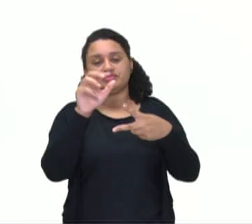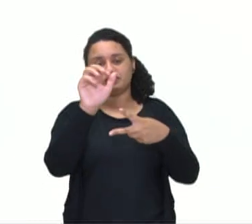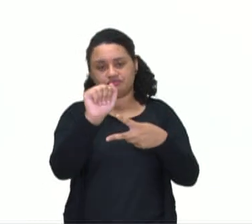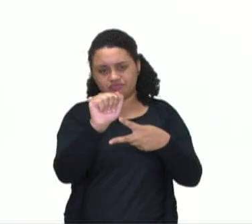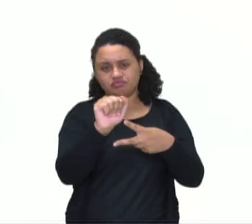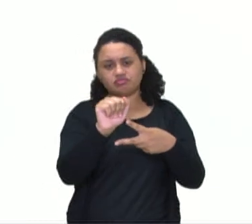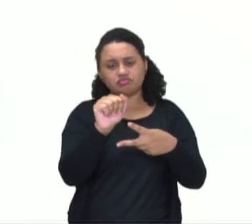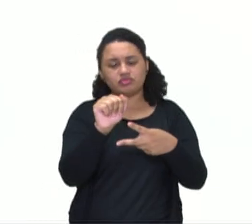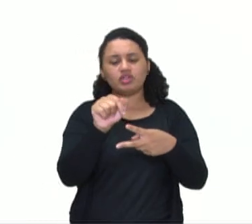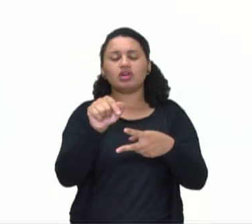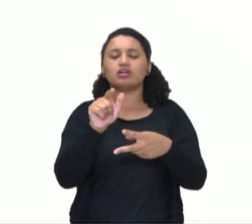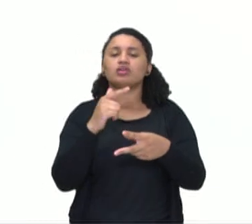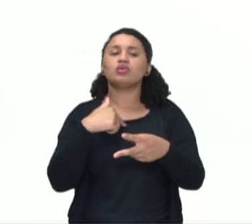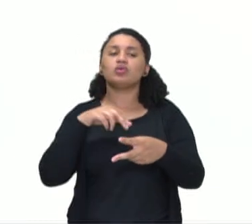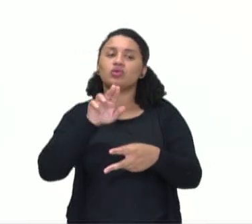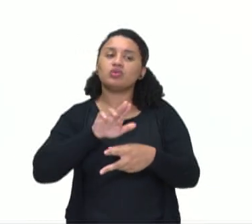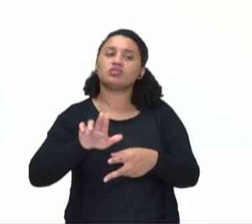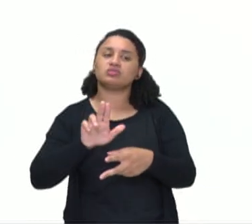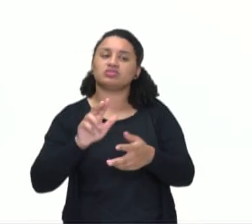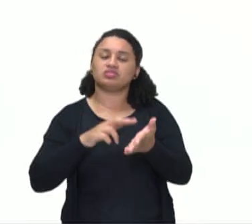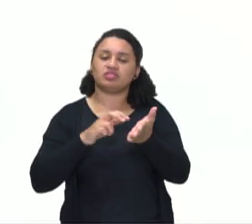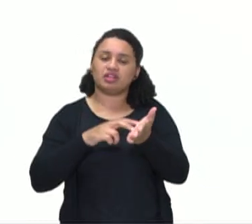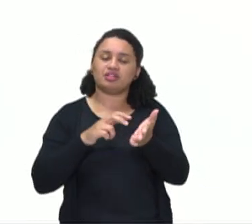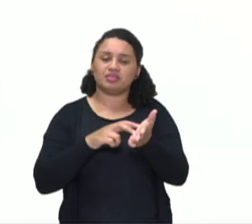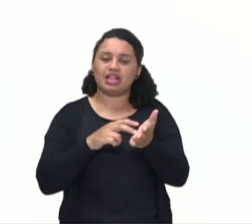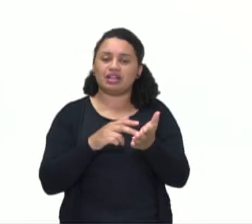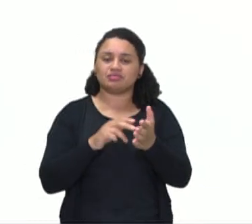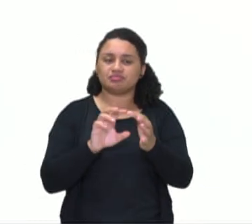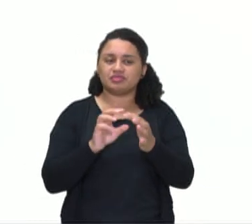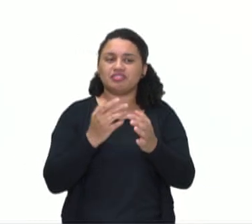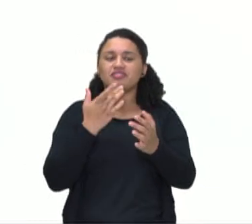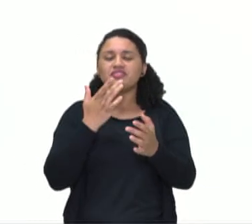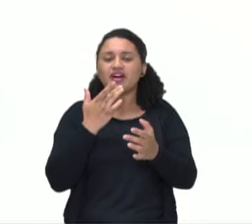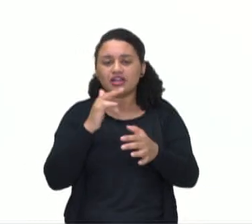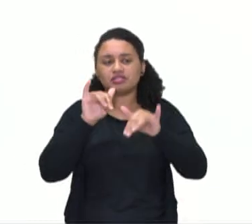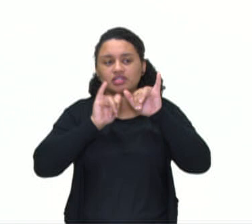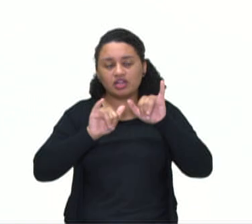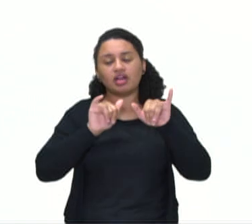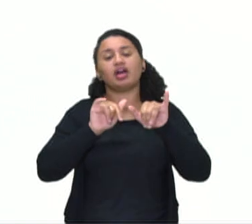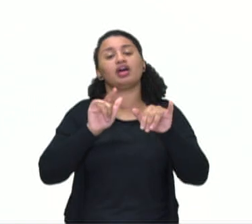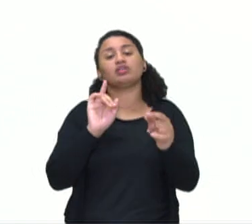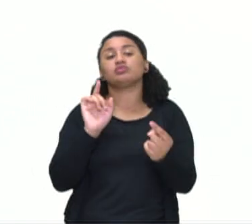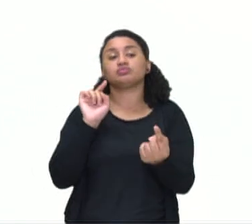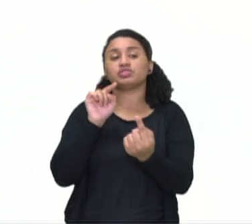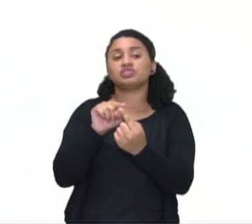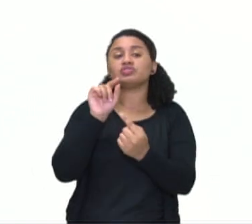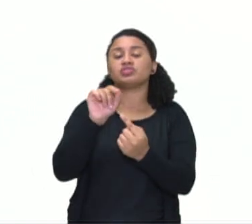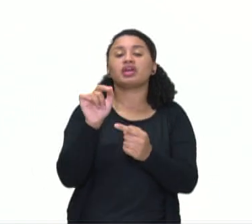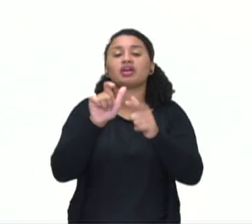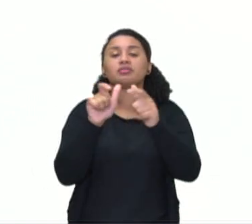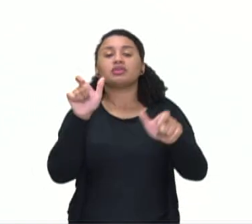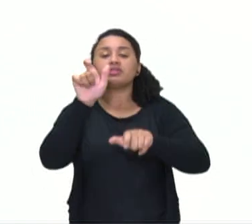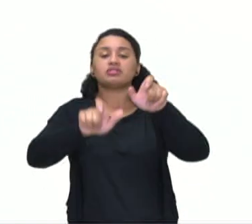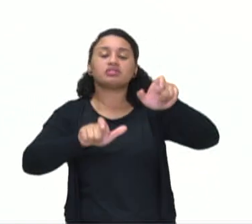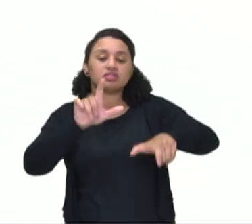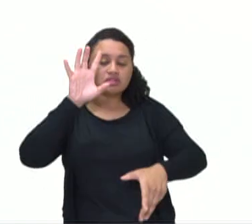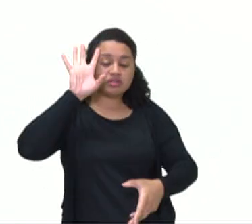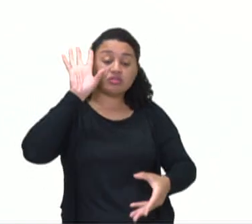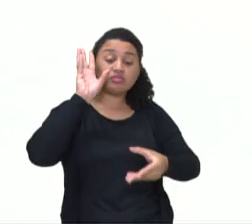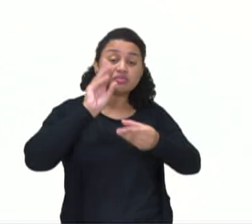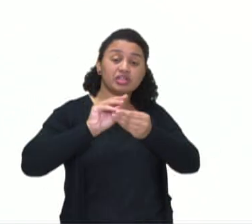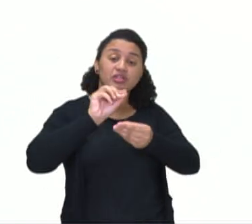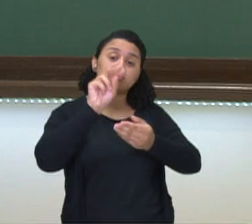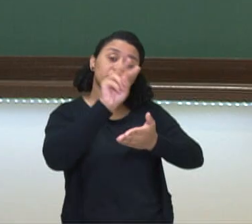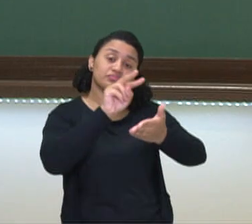O uso de vocabulário acessível na notícia se dá de forma objetiva que a maior parte dos leitores compreendam o fato